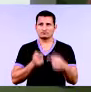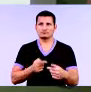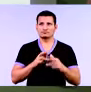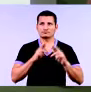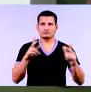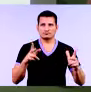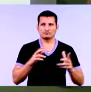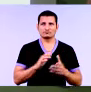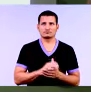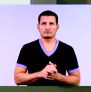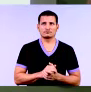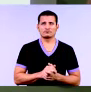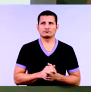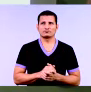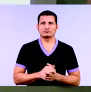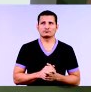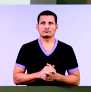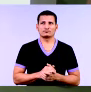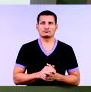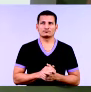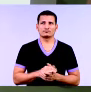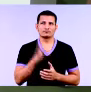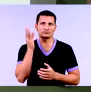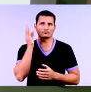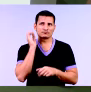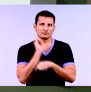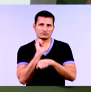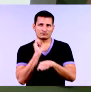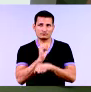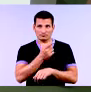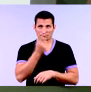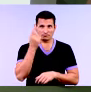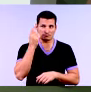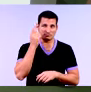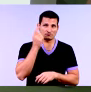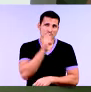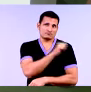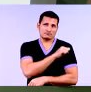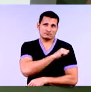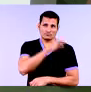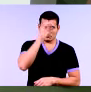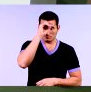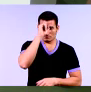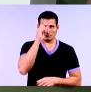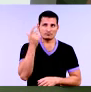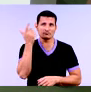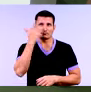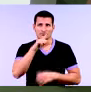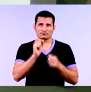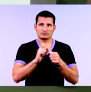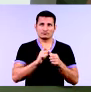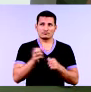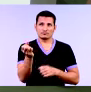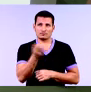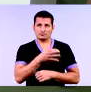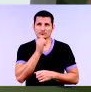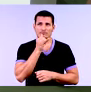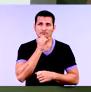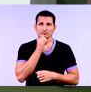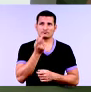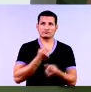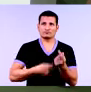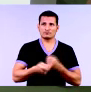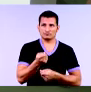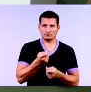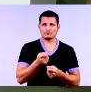diferente e a nossa expectativa é que o aluno aprenda e consiga aplicar esse novo modelo de negócio.